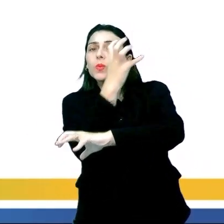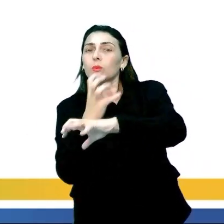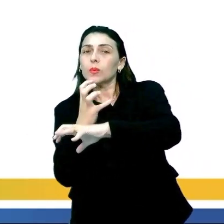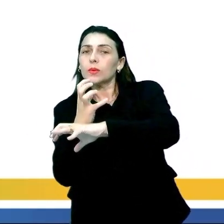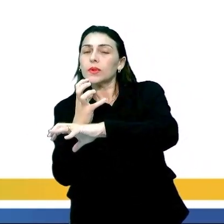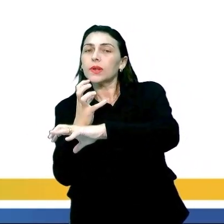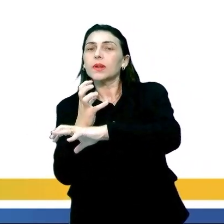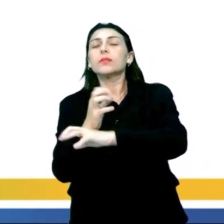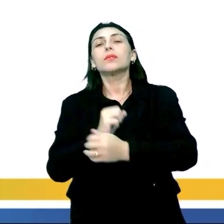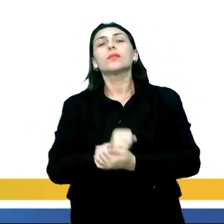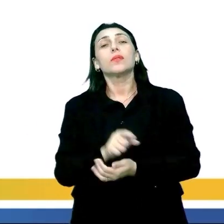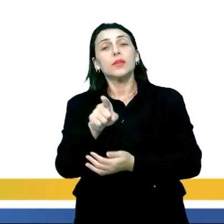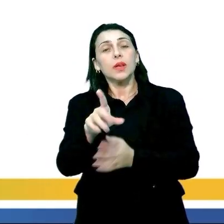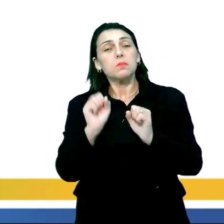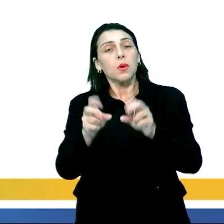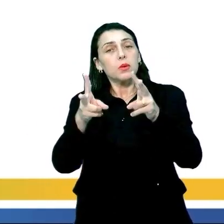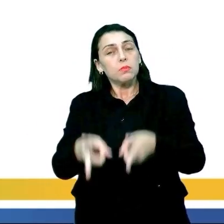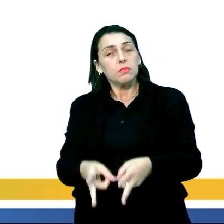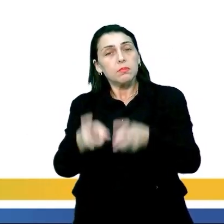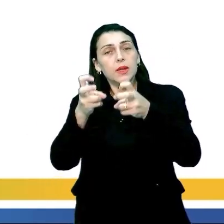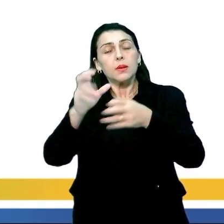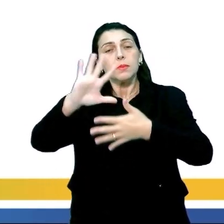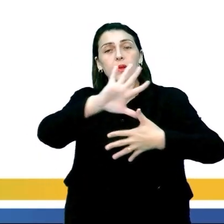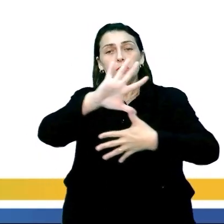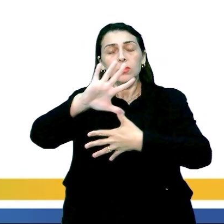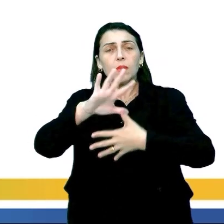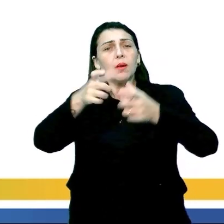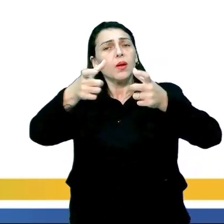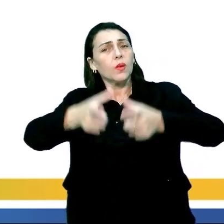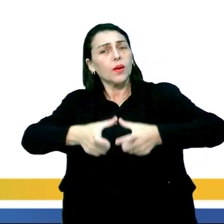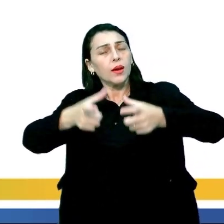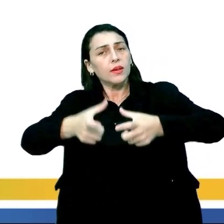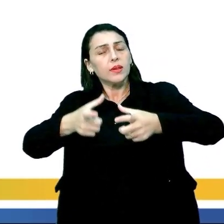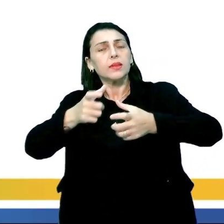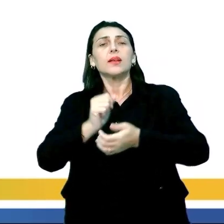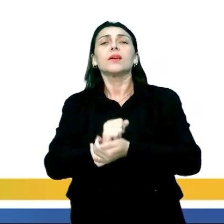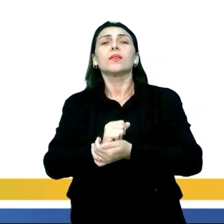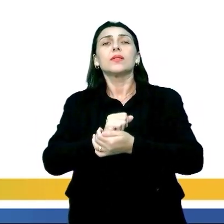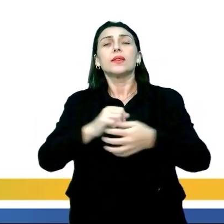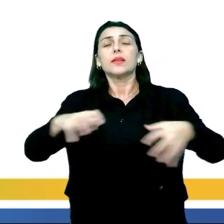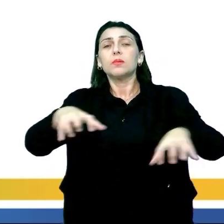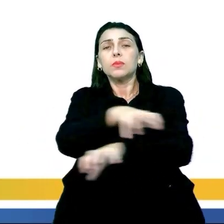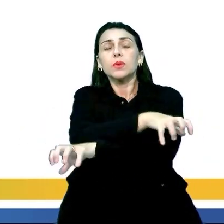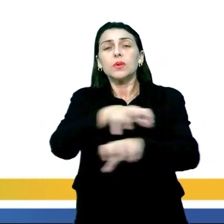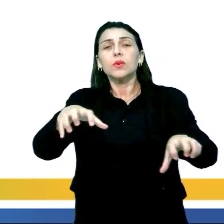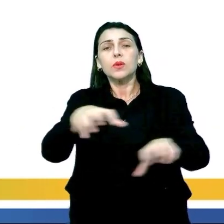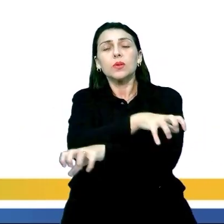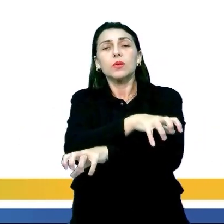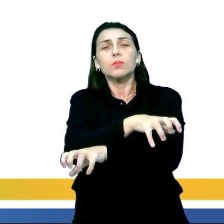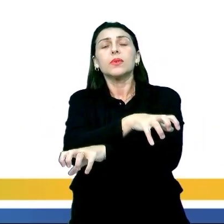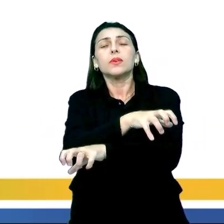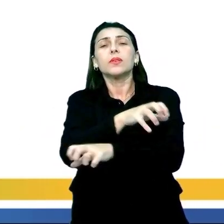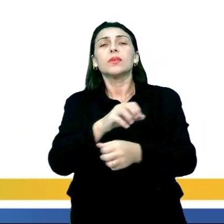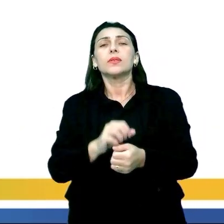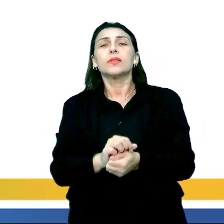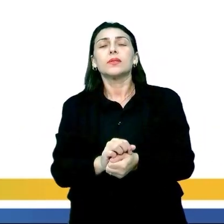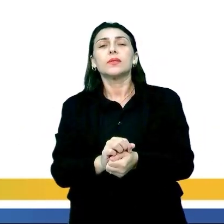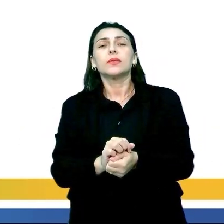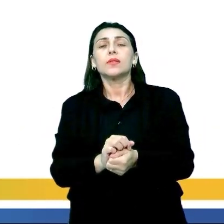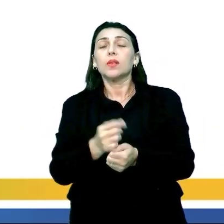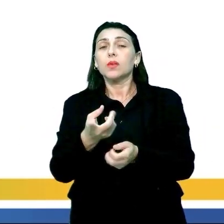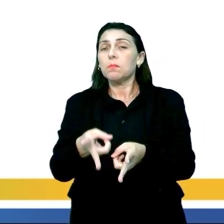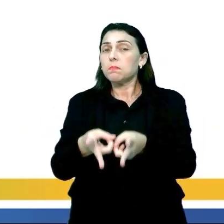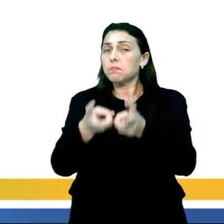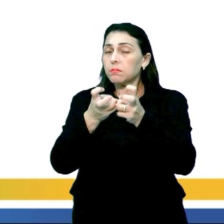do Cerrado. Vocês podem observar no mapa a localização desse bioma e conforme aqui a gente